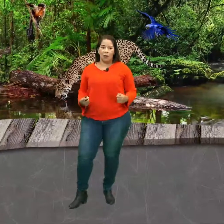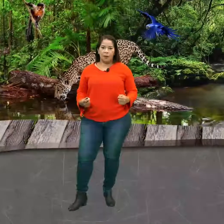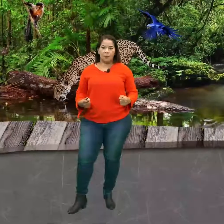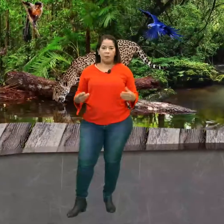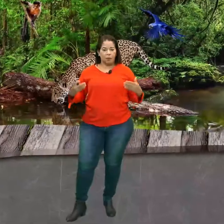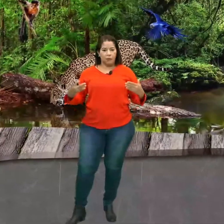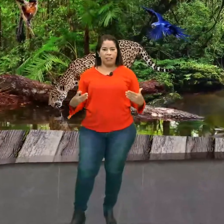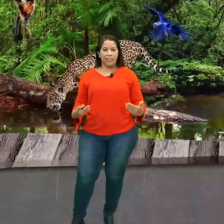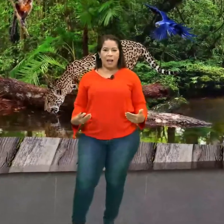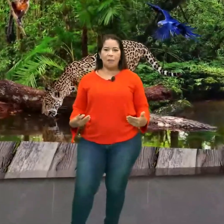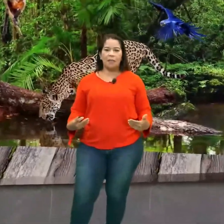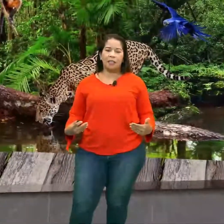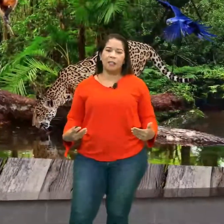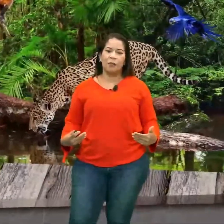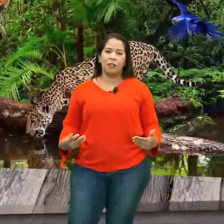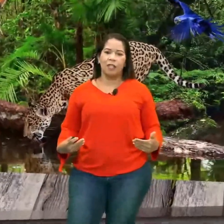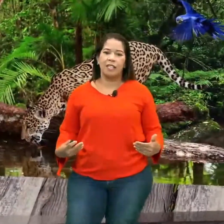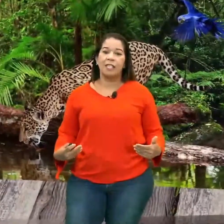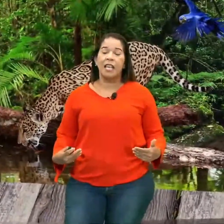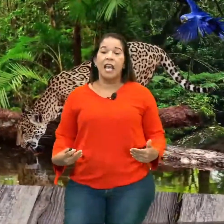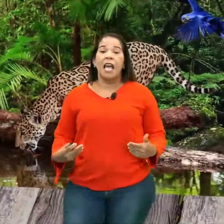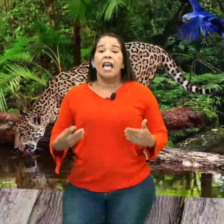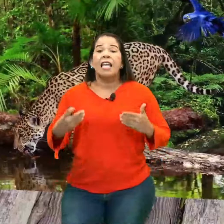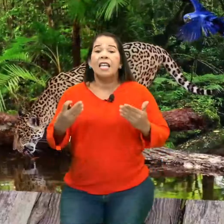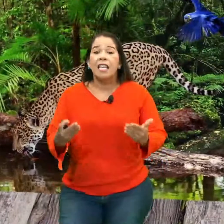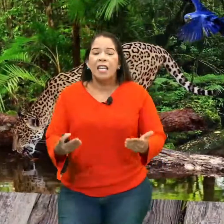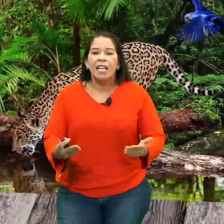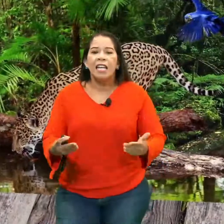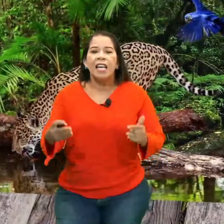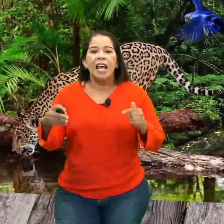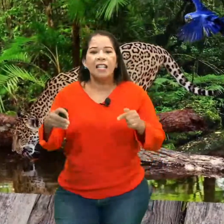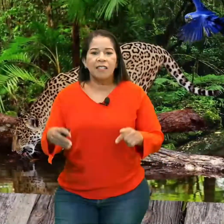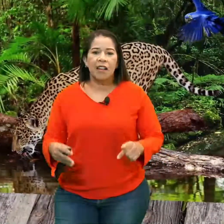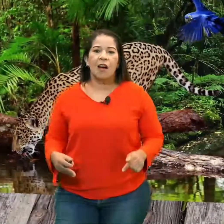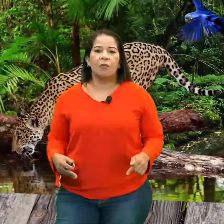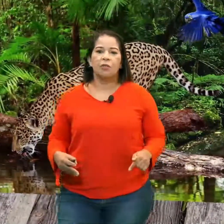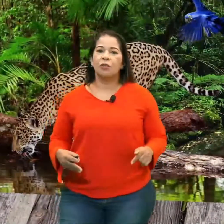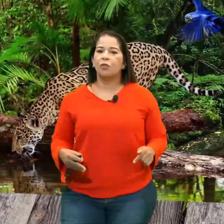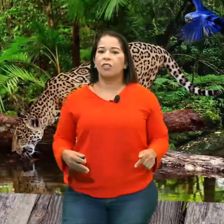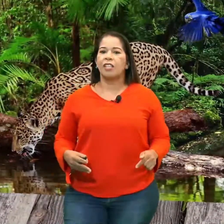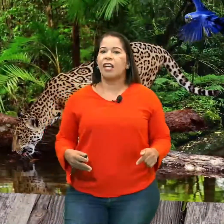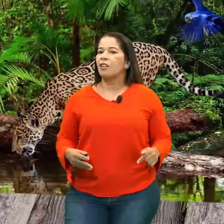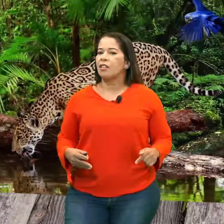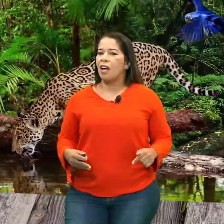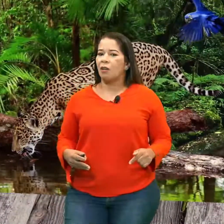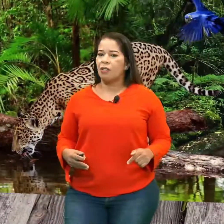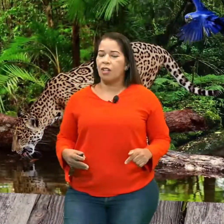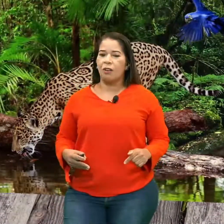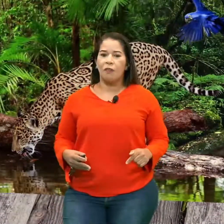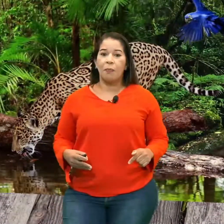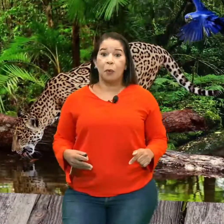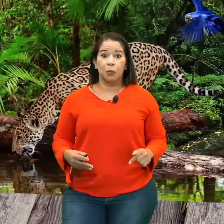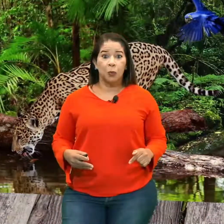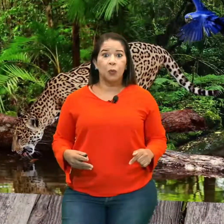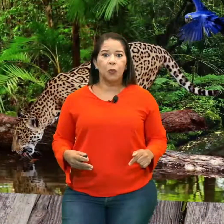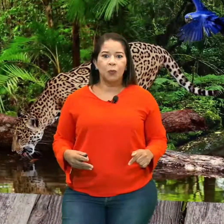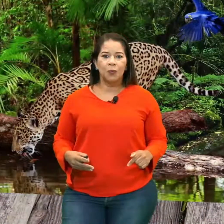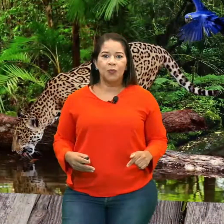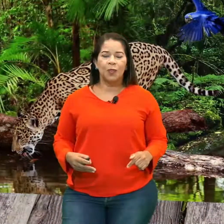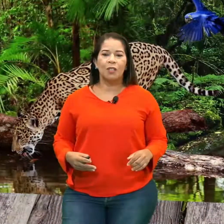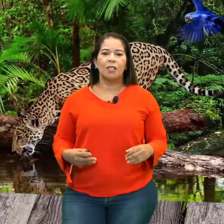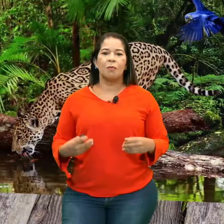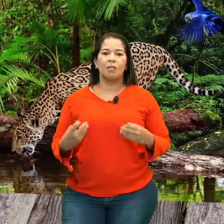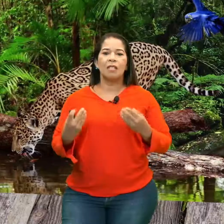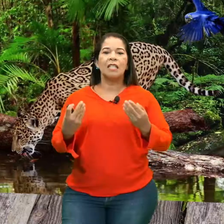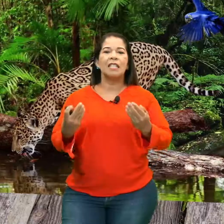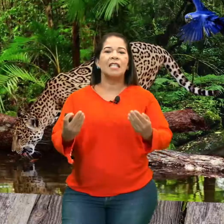e agora, Prof. Tabita aqui com vocês. E nesta aula de hoje, que é a nossa aula